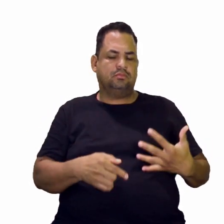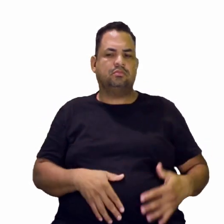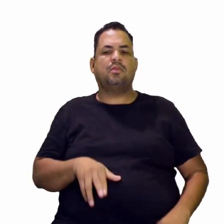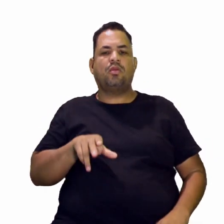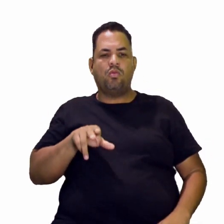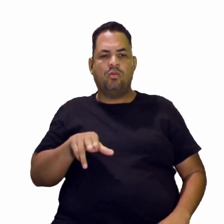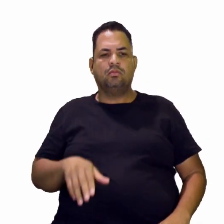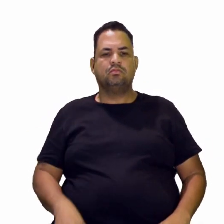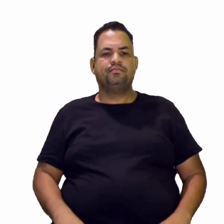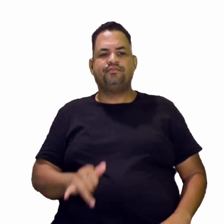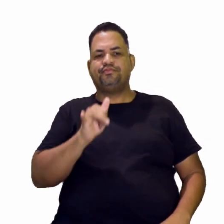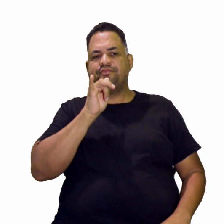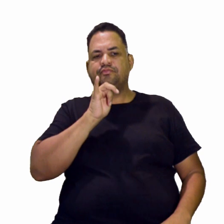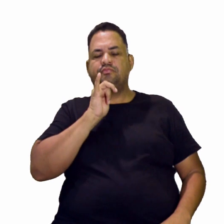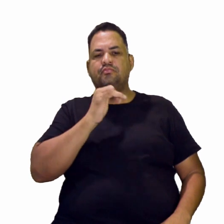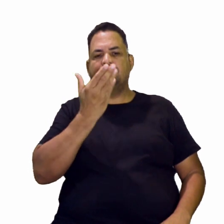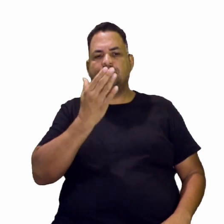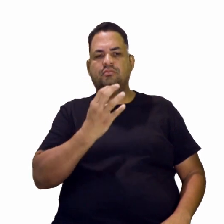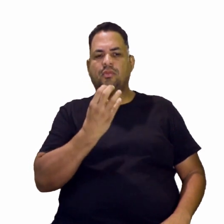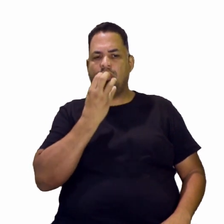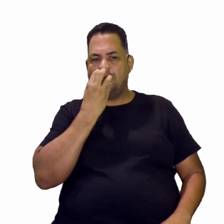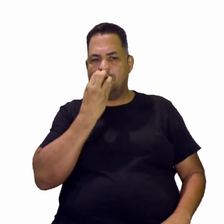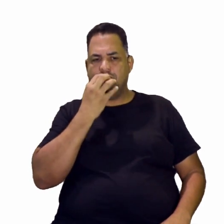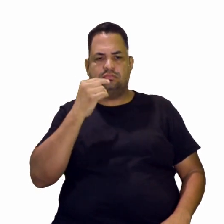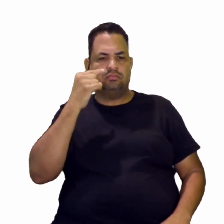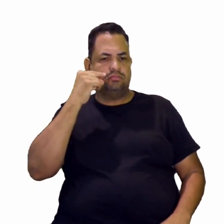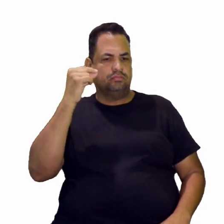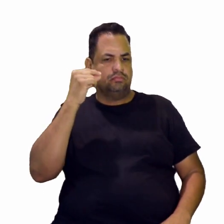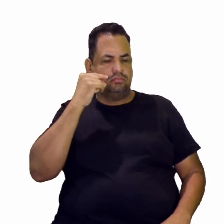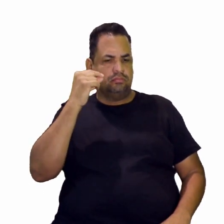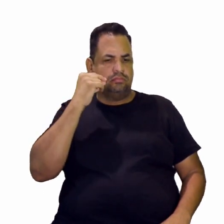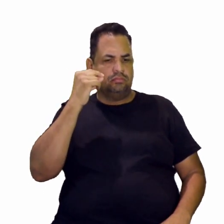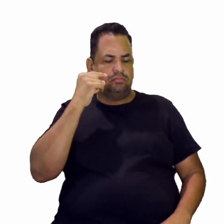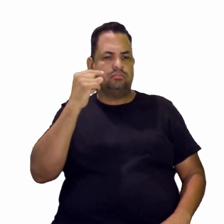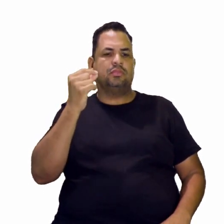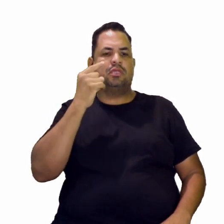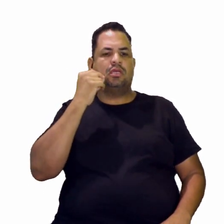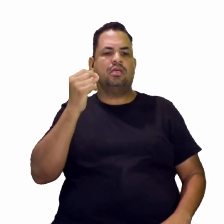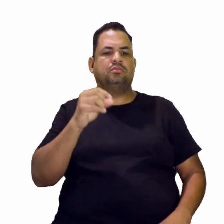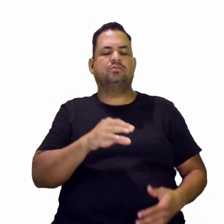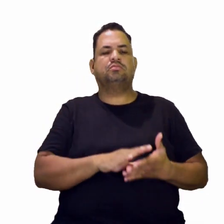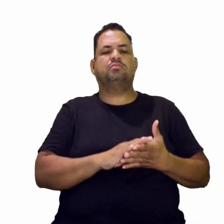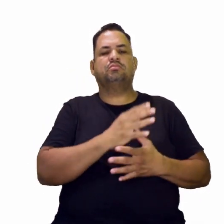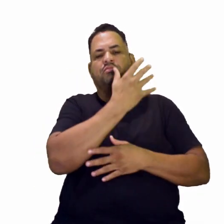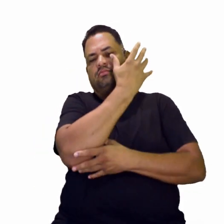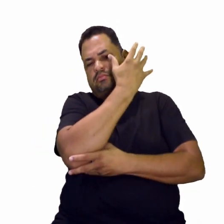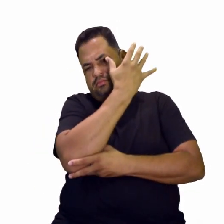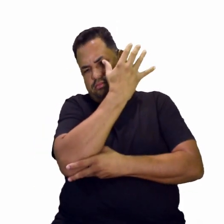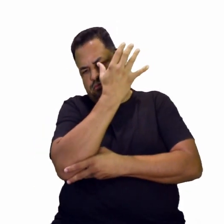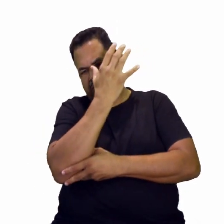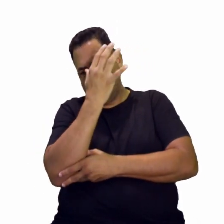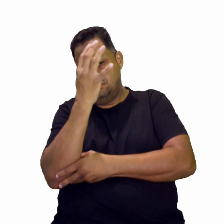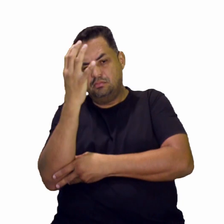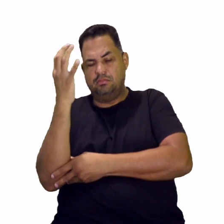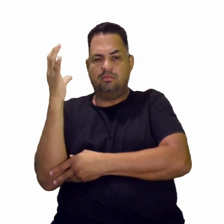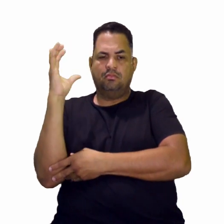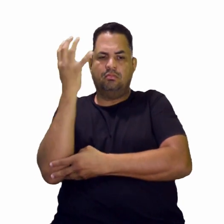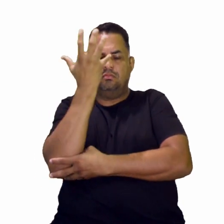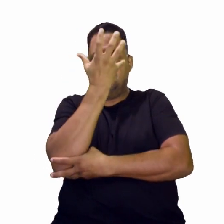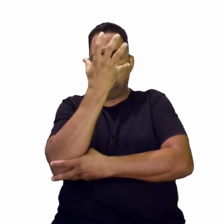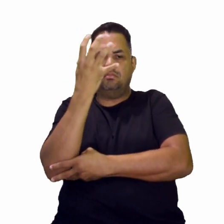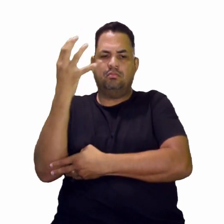espécie. Por exemplo, temos espécies de cães, temos espécies de gatos,